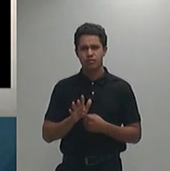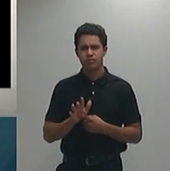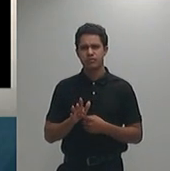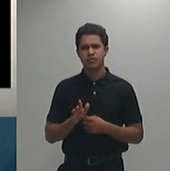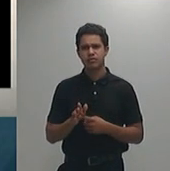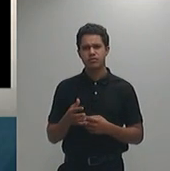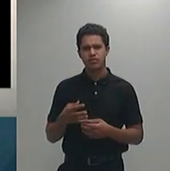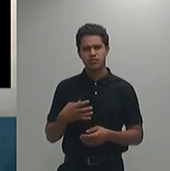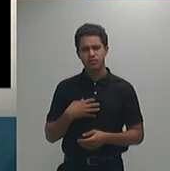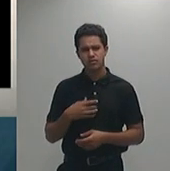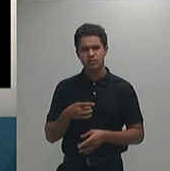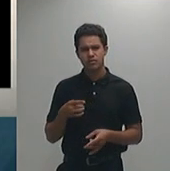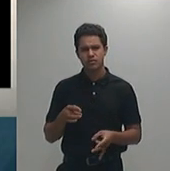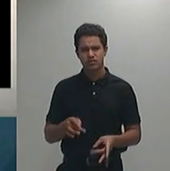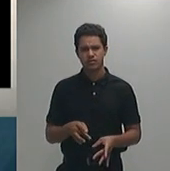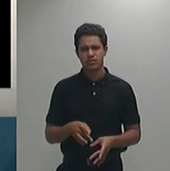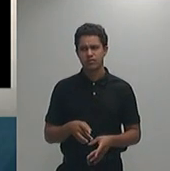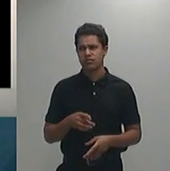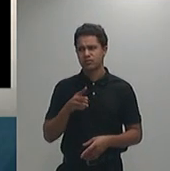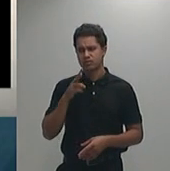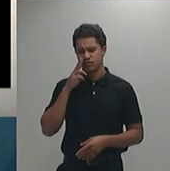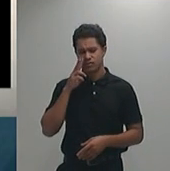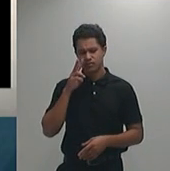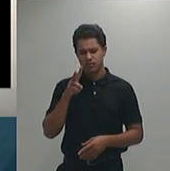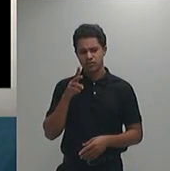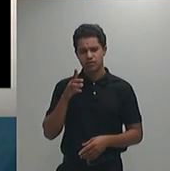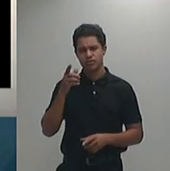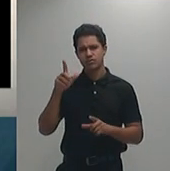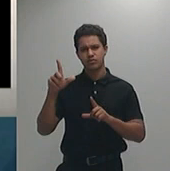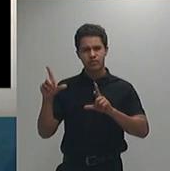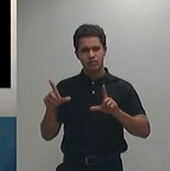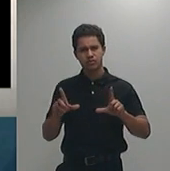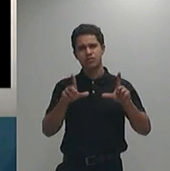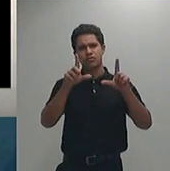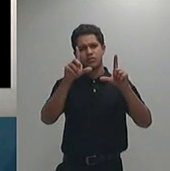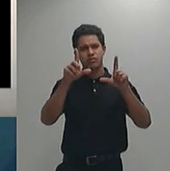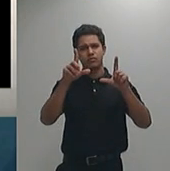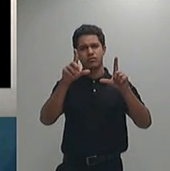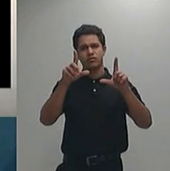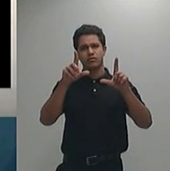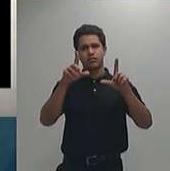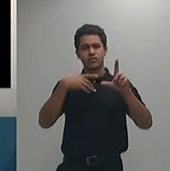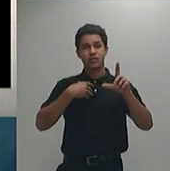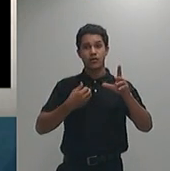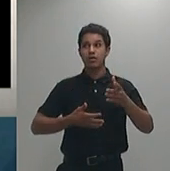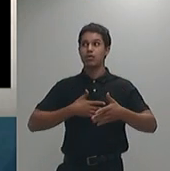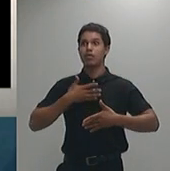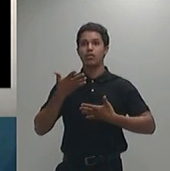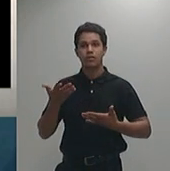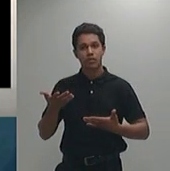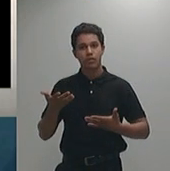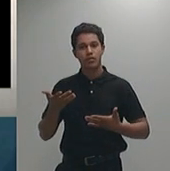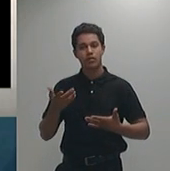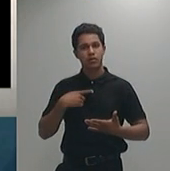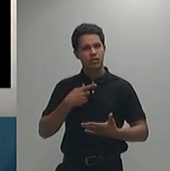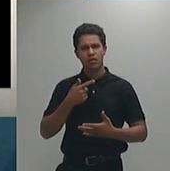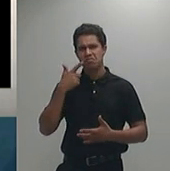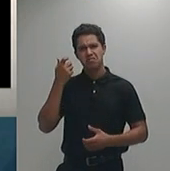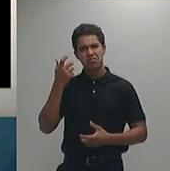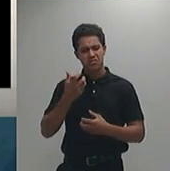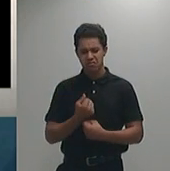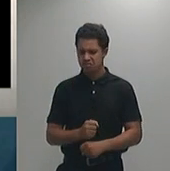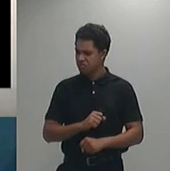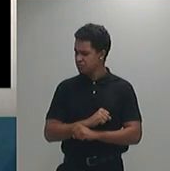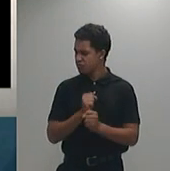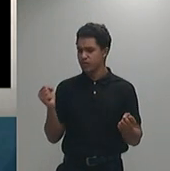patente senhores ministros Vejam o quadro é surpreendente e inadmissível